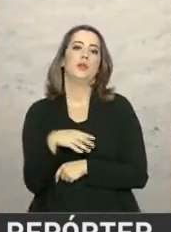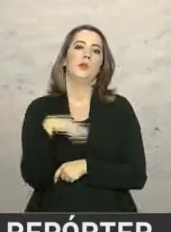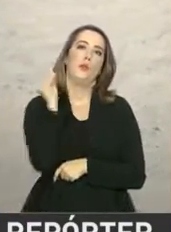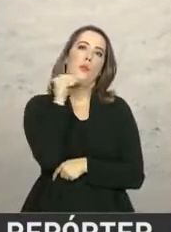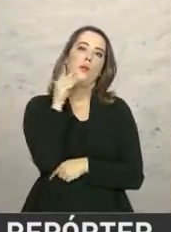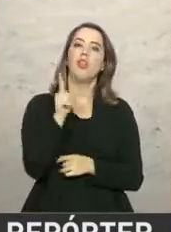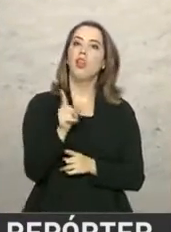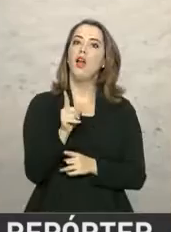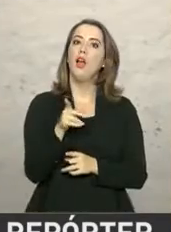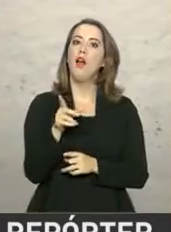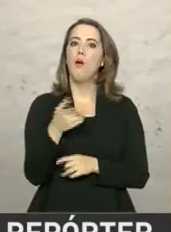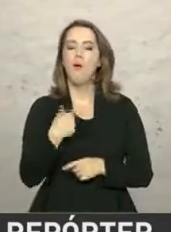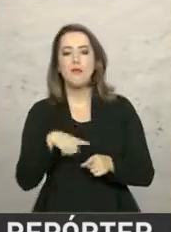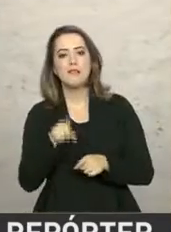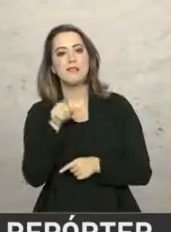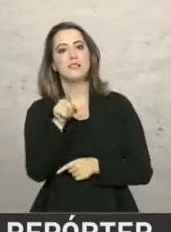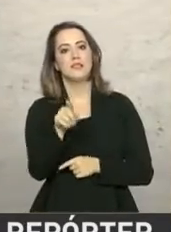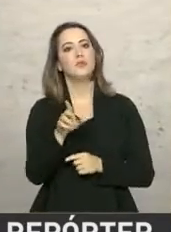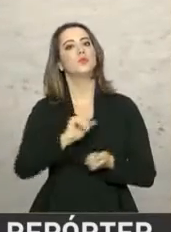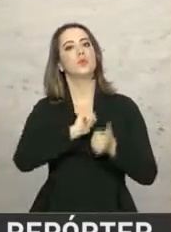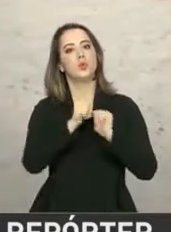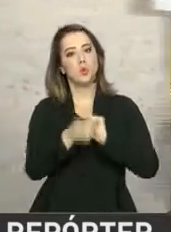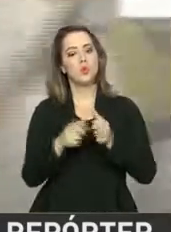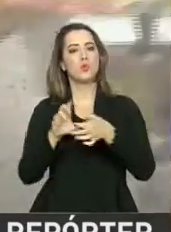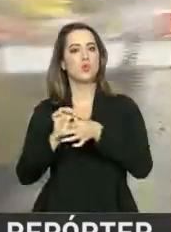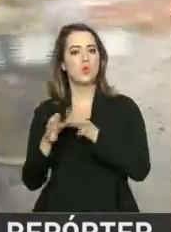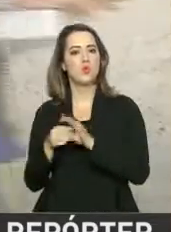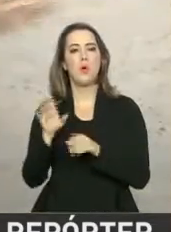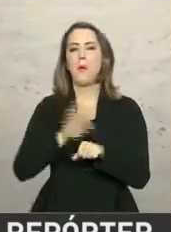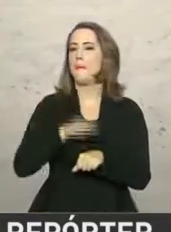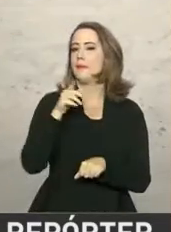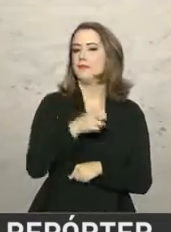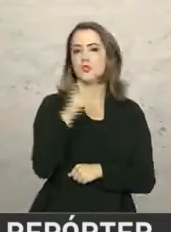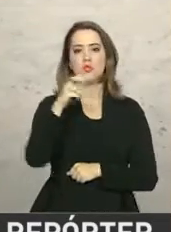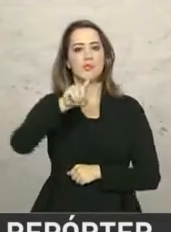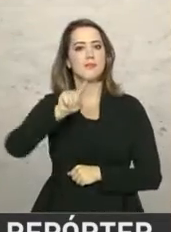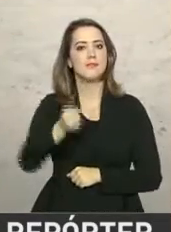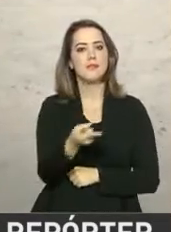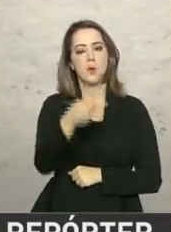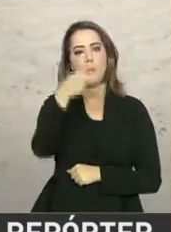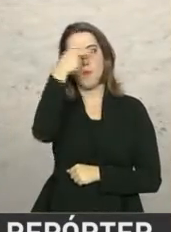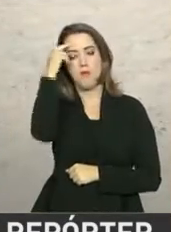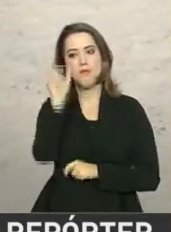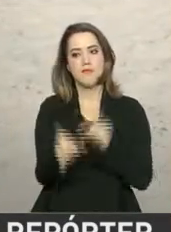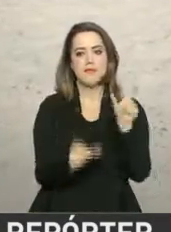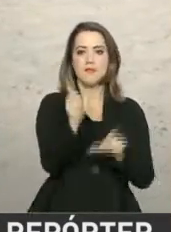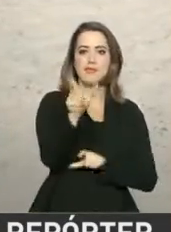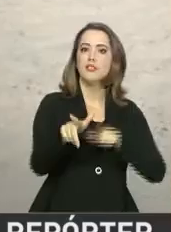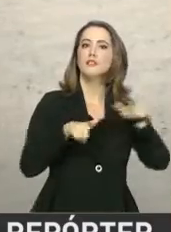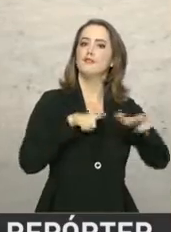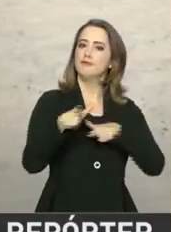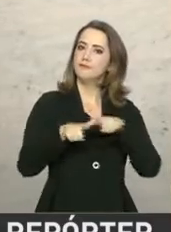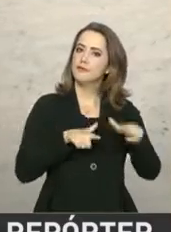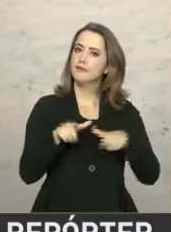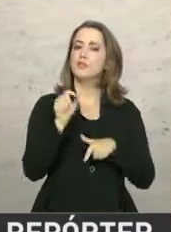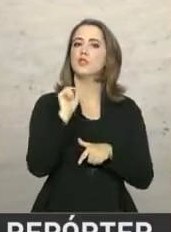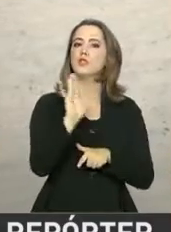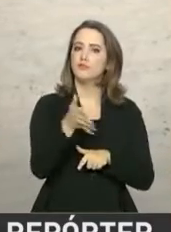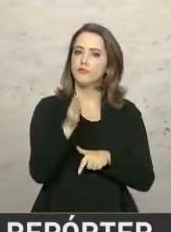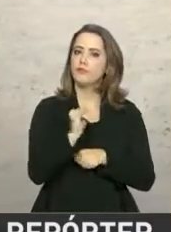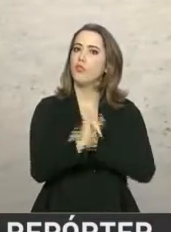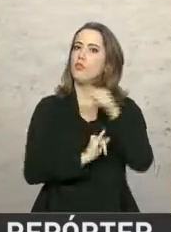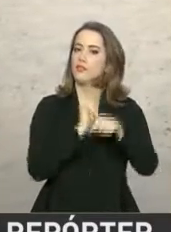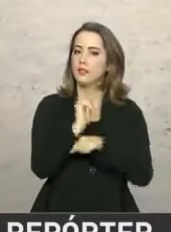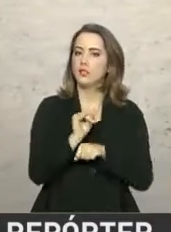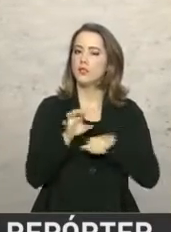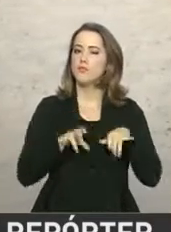Jogos Olímpicos e Paralímpicos. Denilson é um dos mais de 5 mil profissionais que já se capacitaram por uma nova plataforma do Ministério